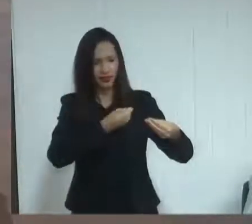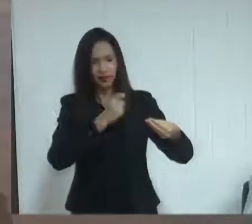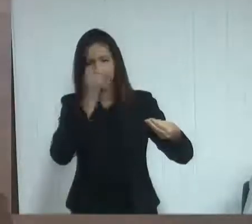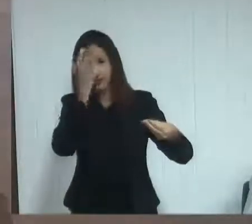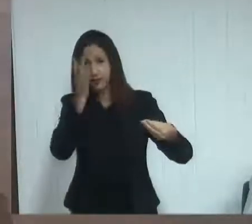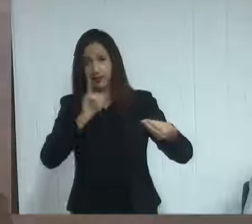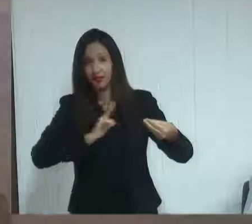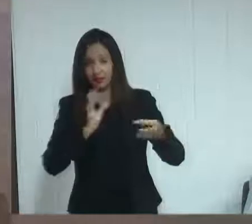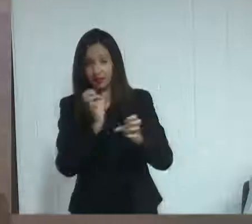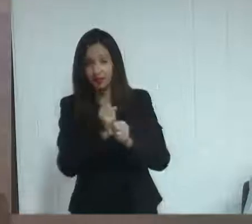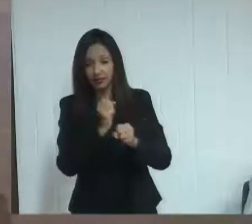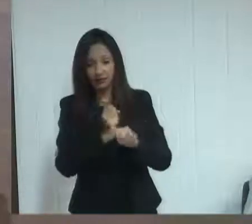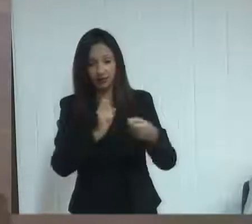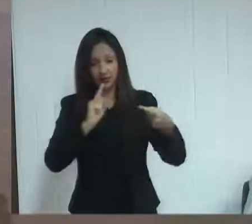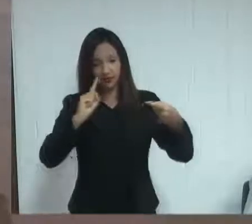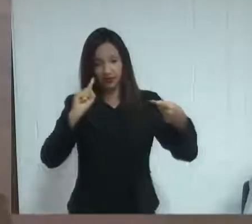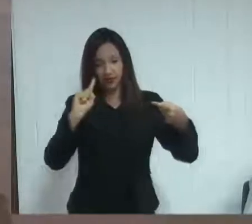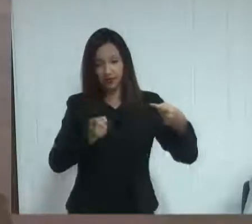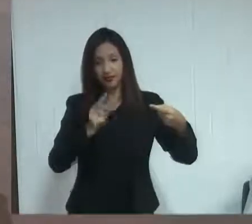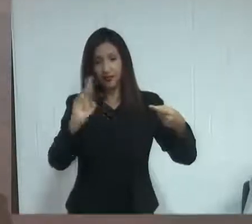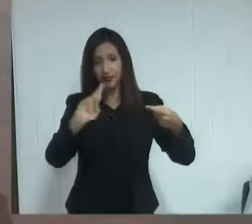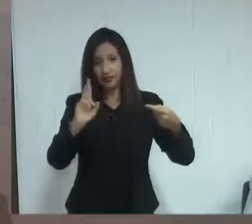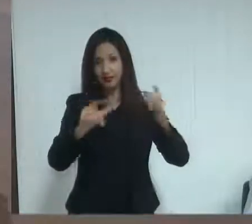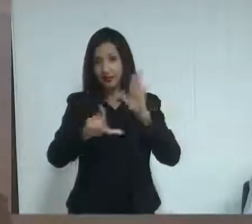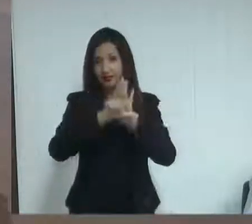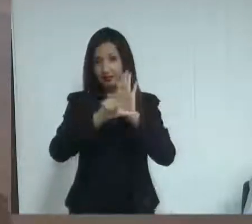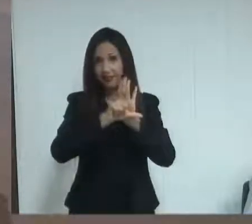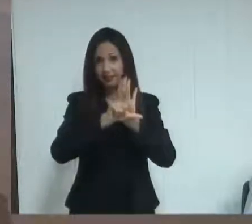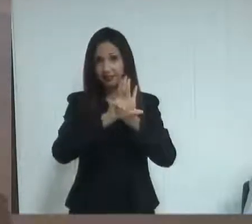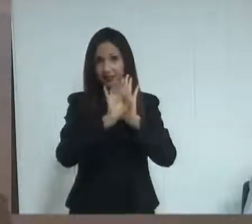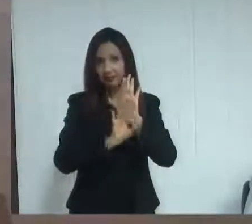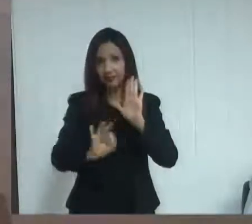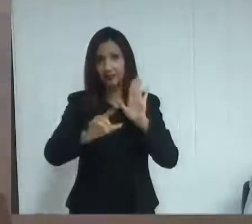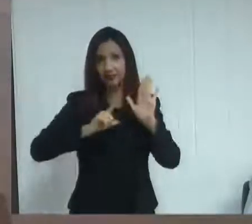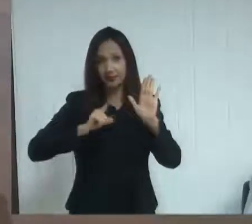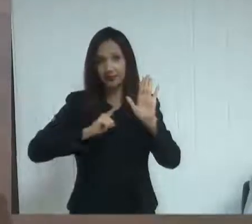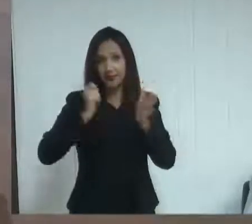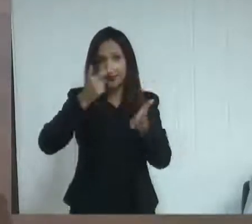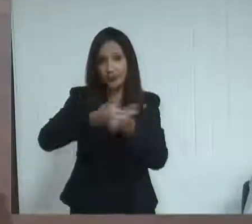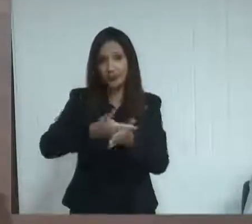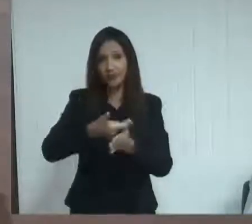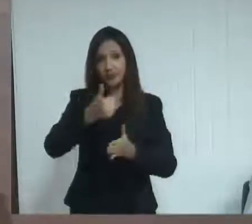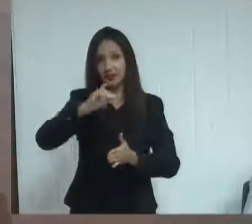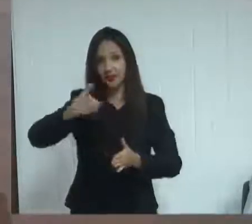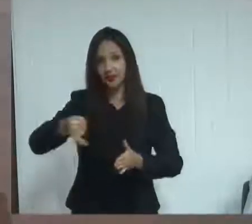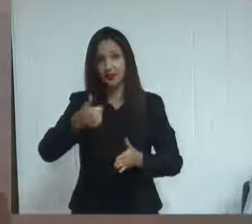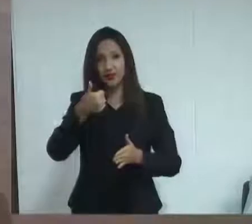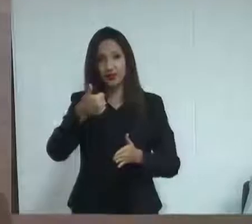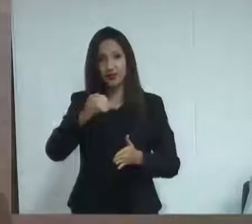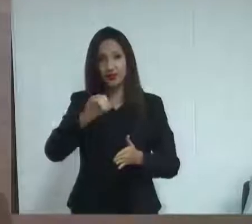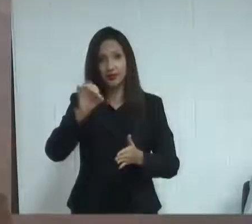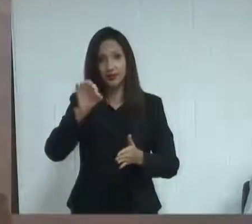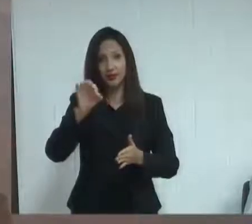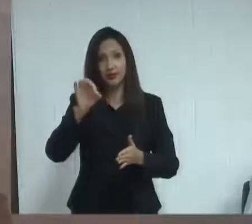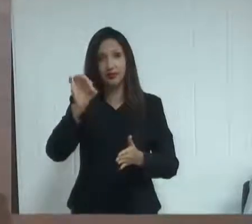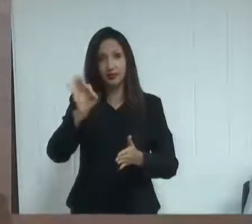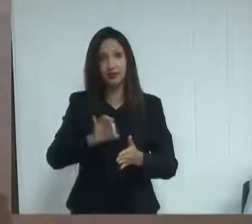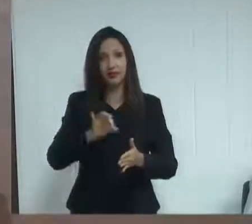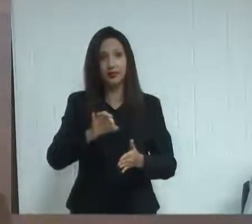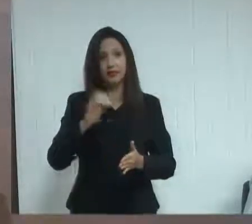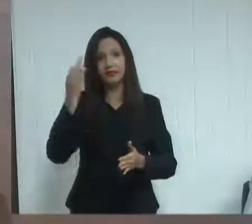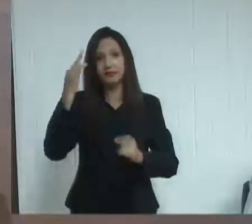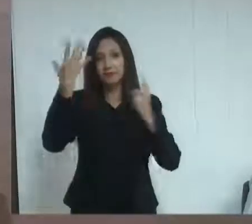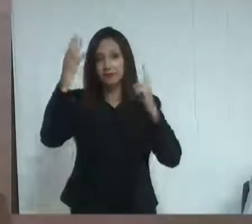conta de R$1.000, com a lei atual vigente, para se pagar em janeiro com 10%, em fevereiro com